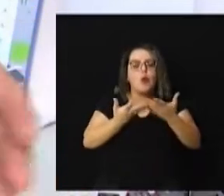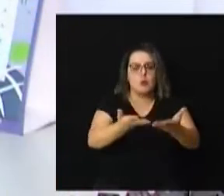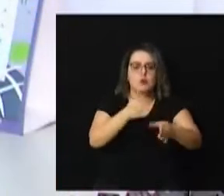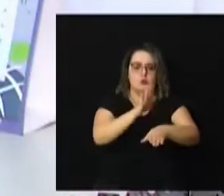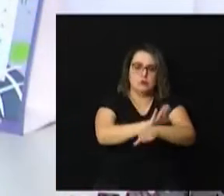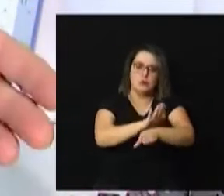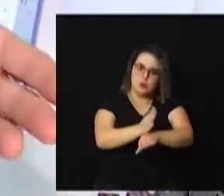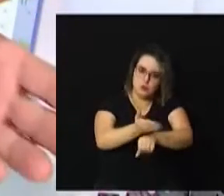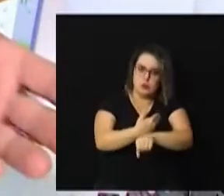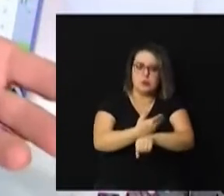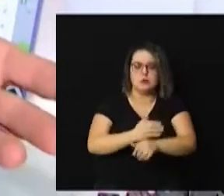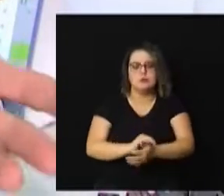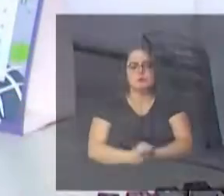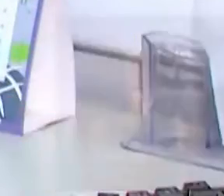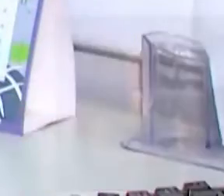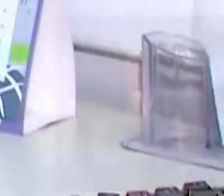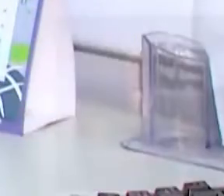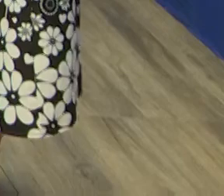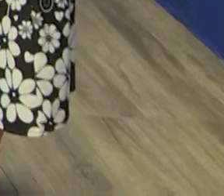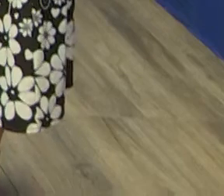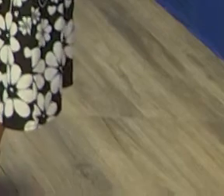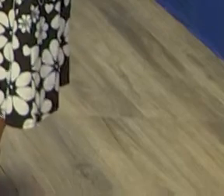oferecer uma ajuda para elas, né?